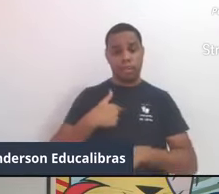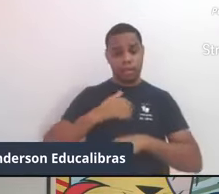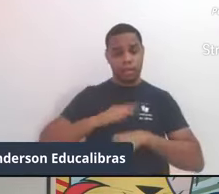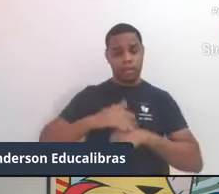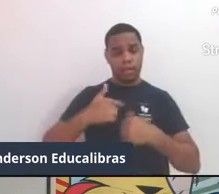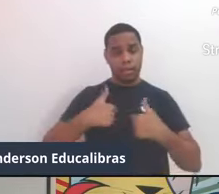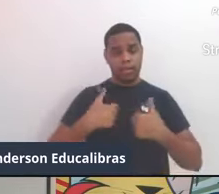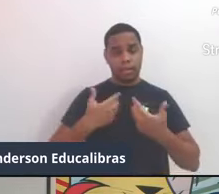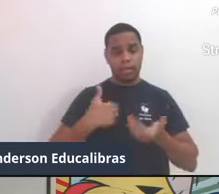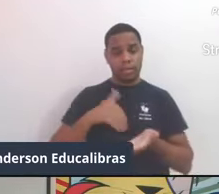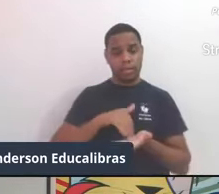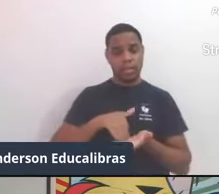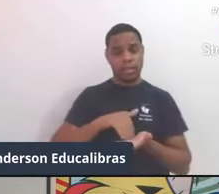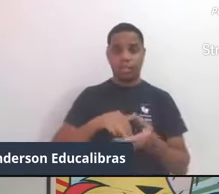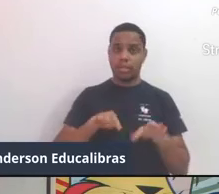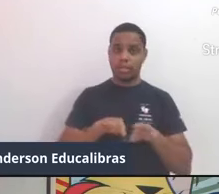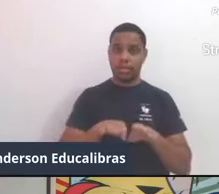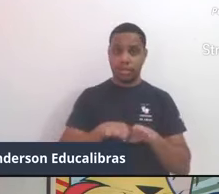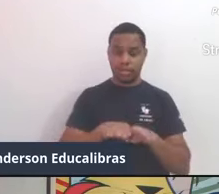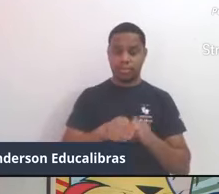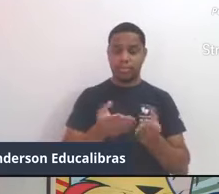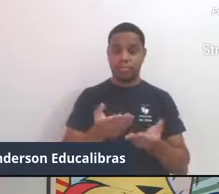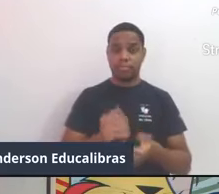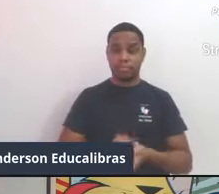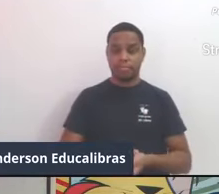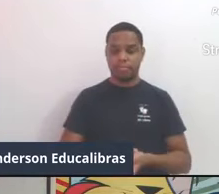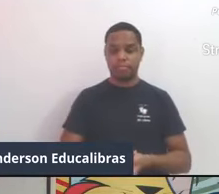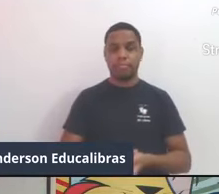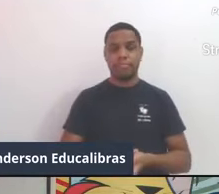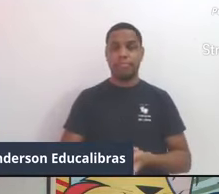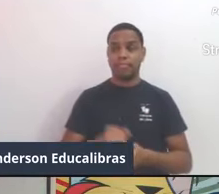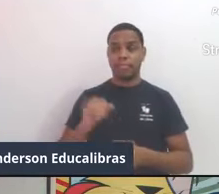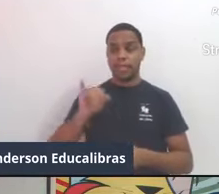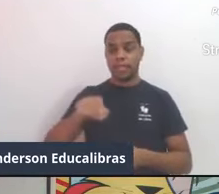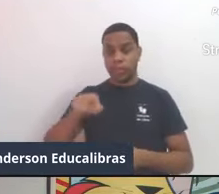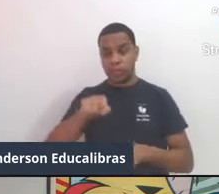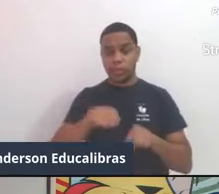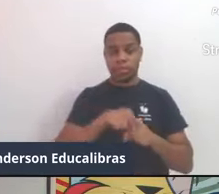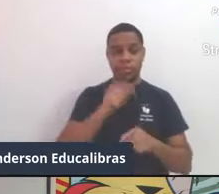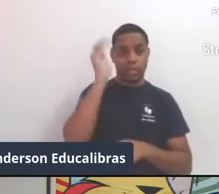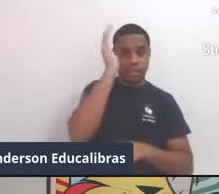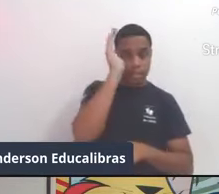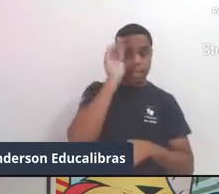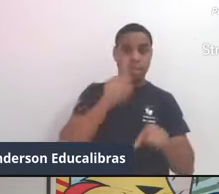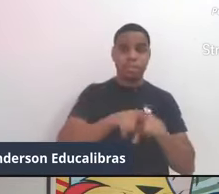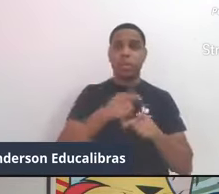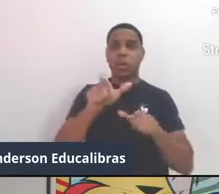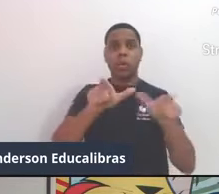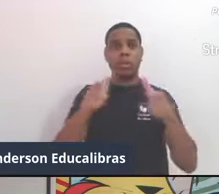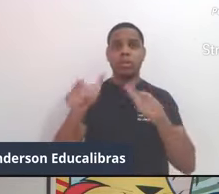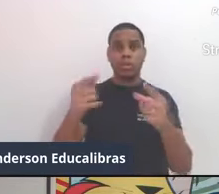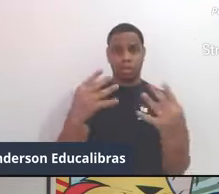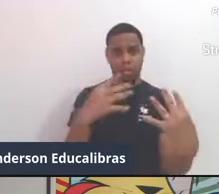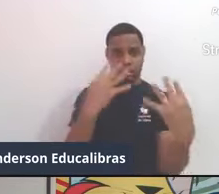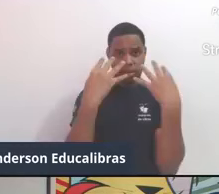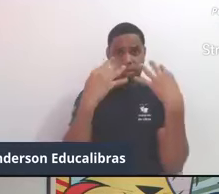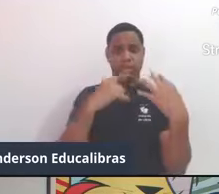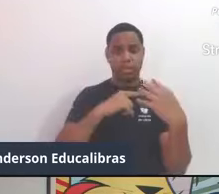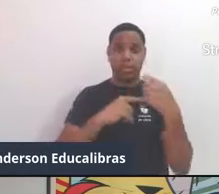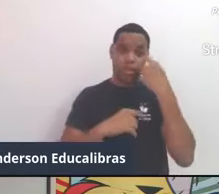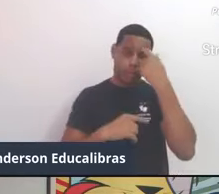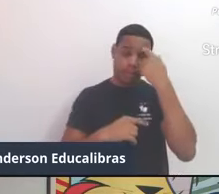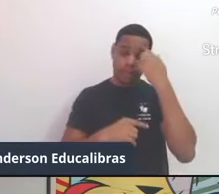oferecer a secretaria para vocês, né, as duas instituições, mas também para outras que nos ouvem, né, nesse processo